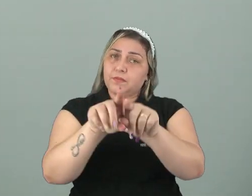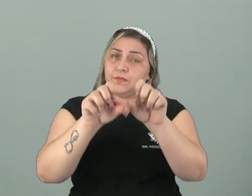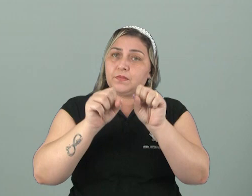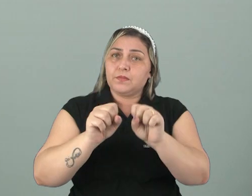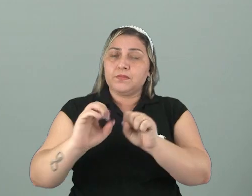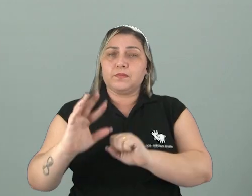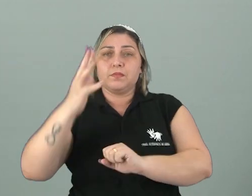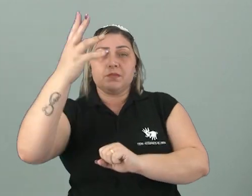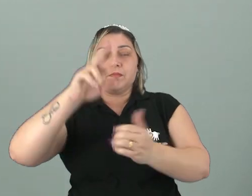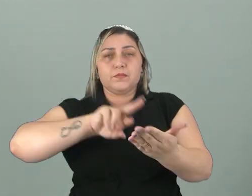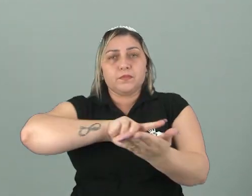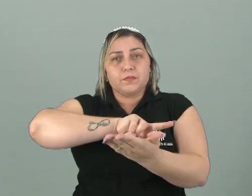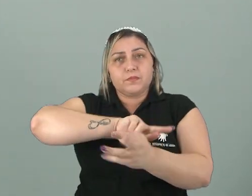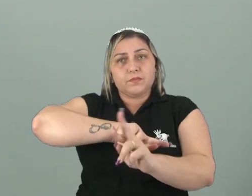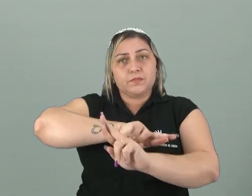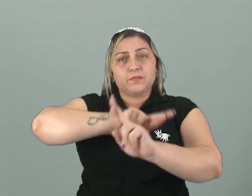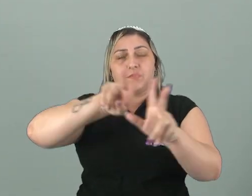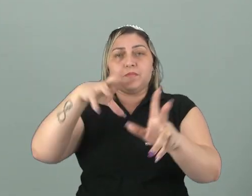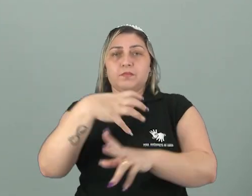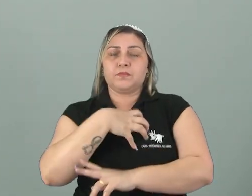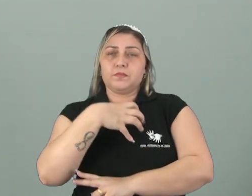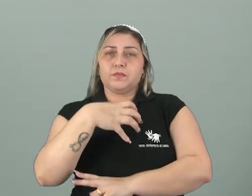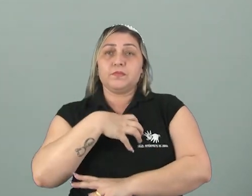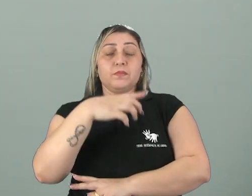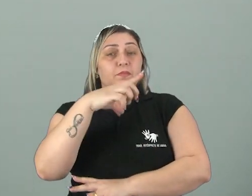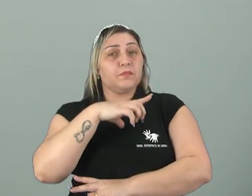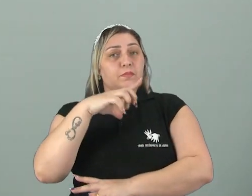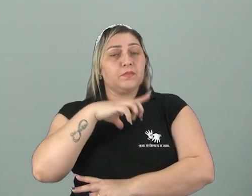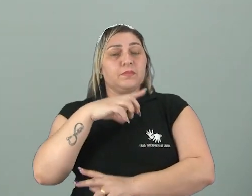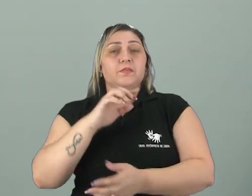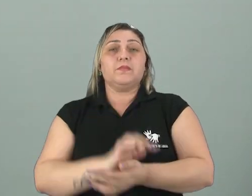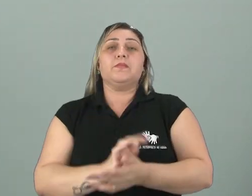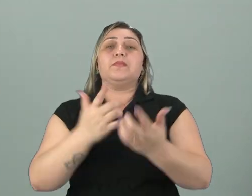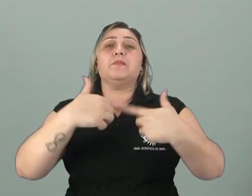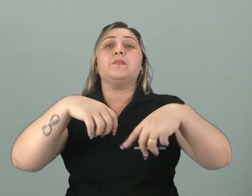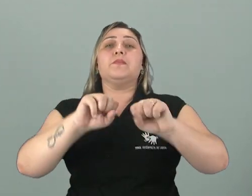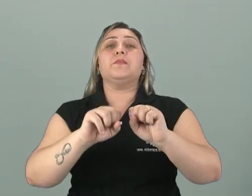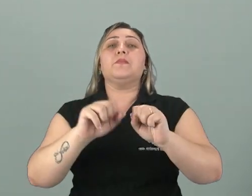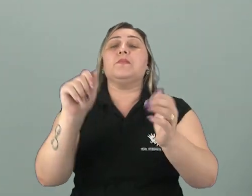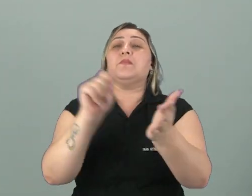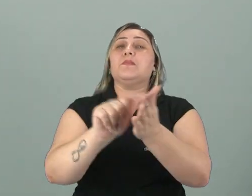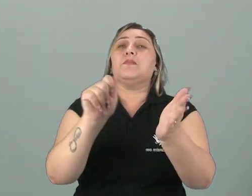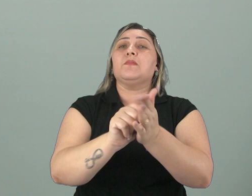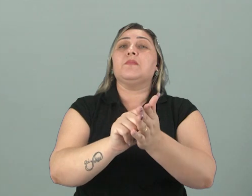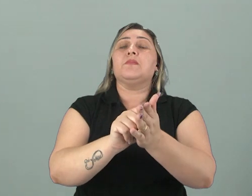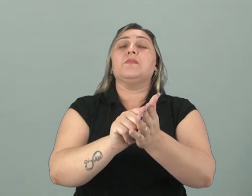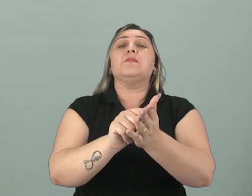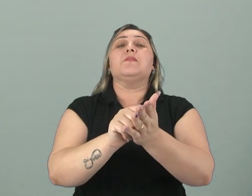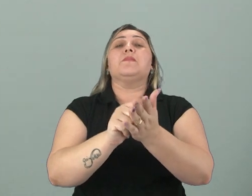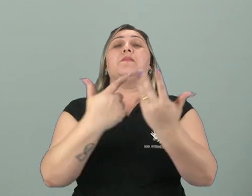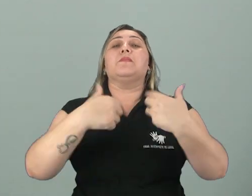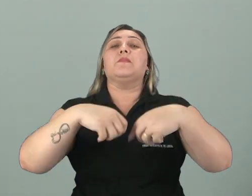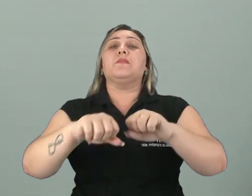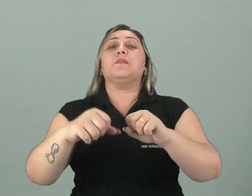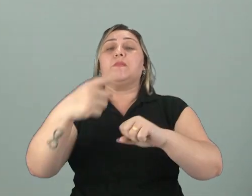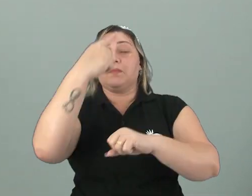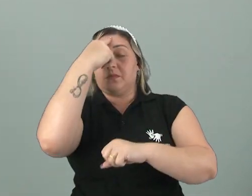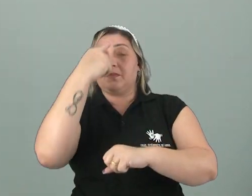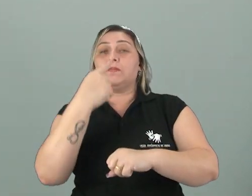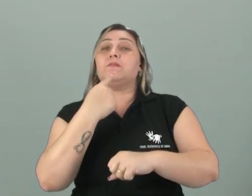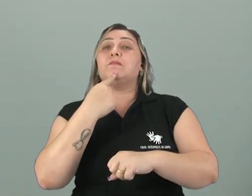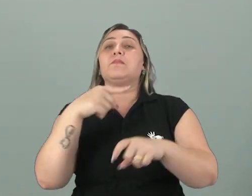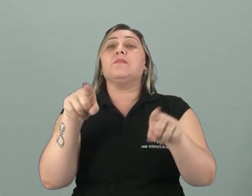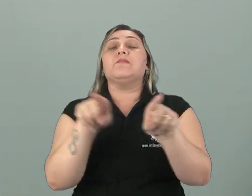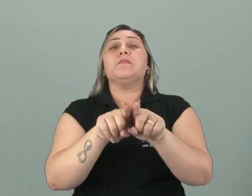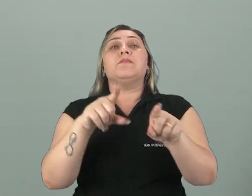pode acontecer de diferentes maneiras. Temos então a linguagem verbal, a linguagem não verbal e temos também